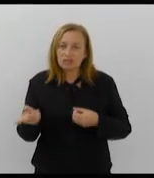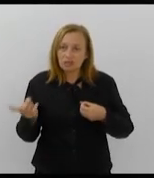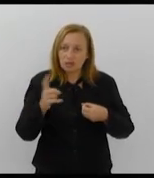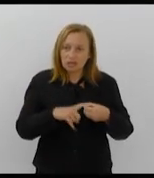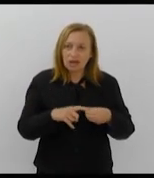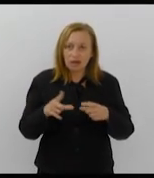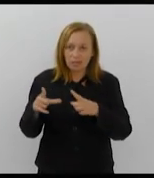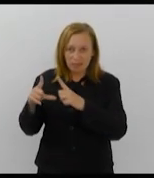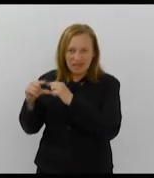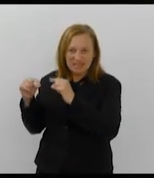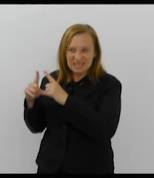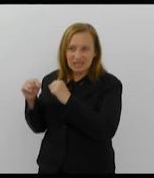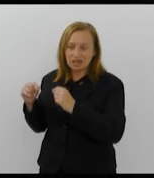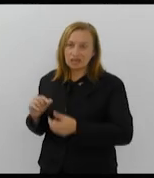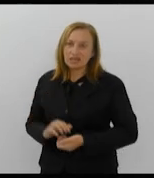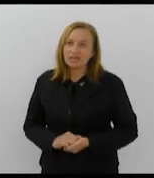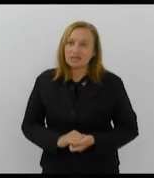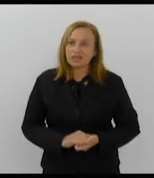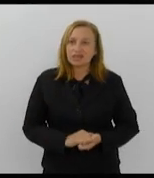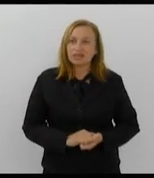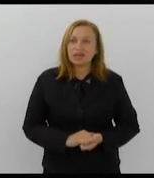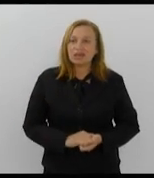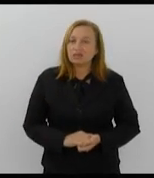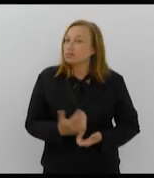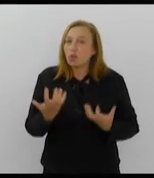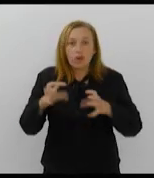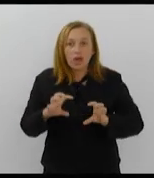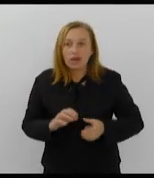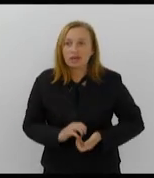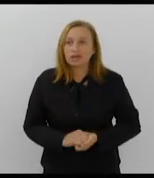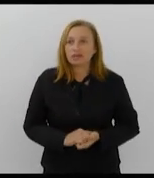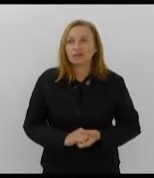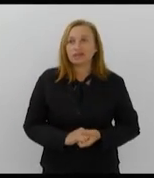para Brasília. Nenhum deles mais querem.